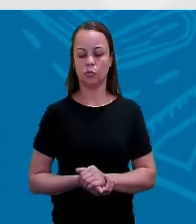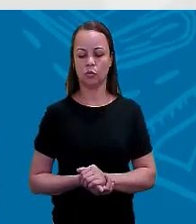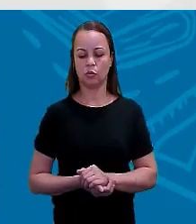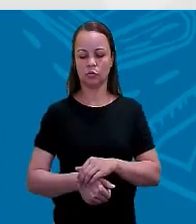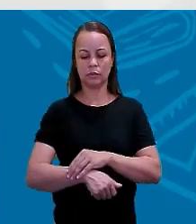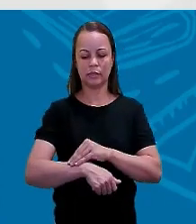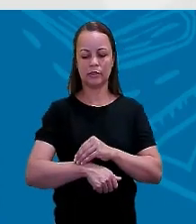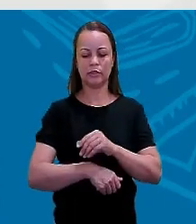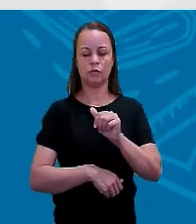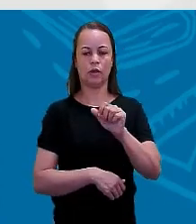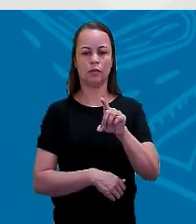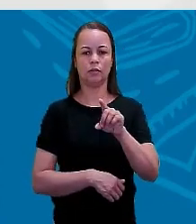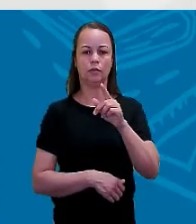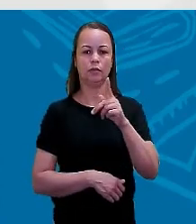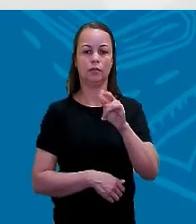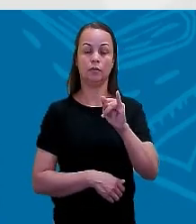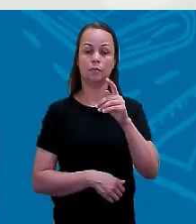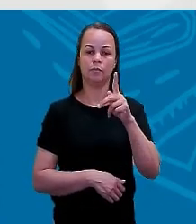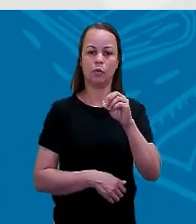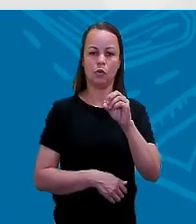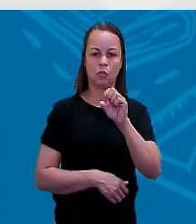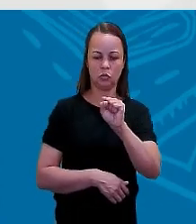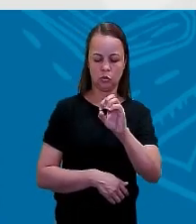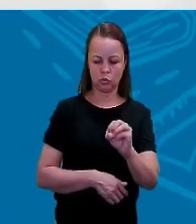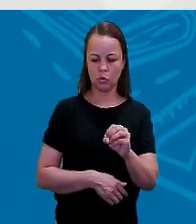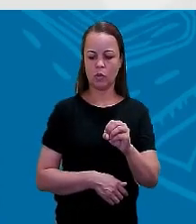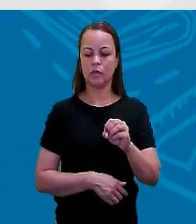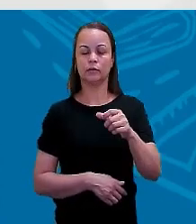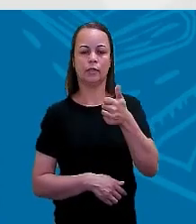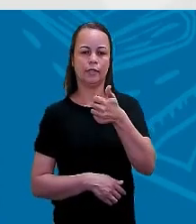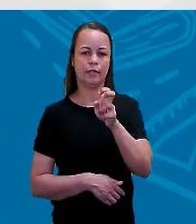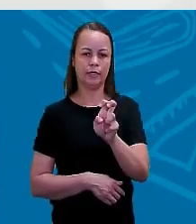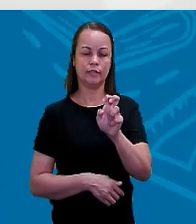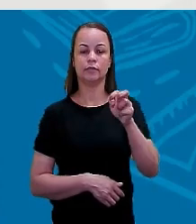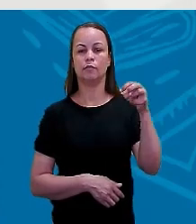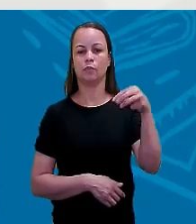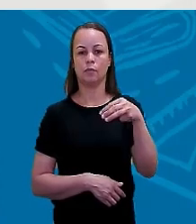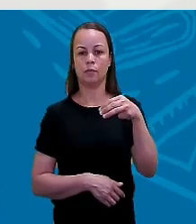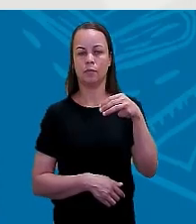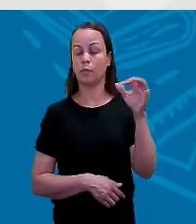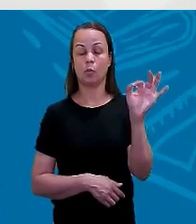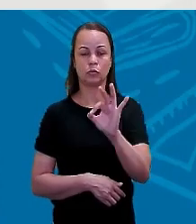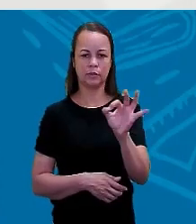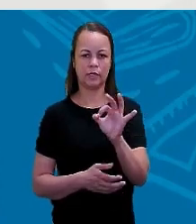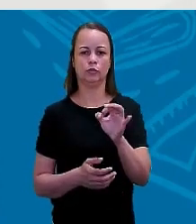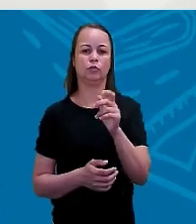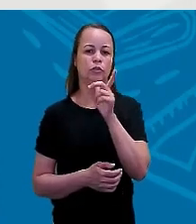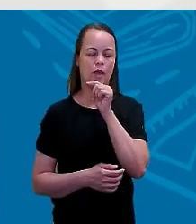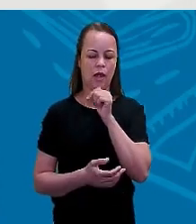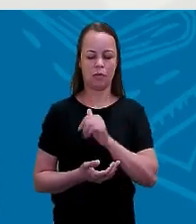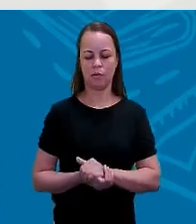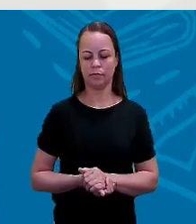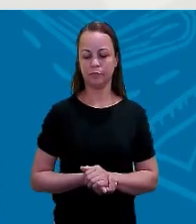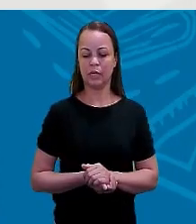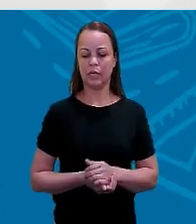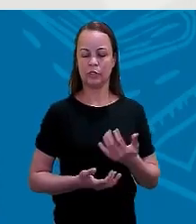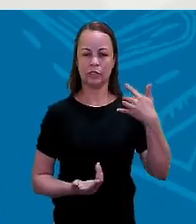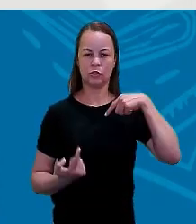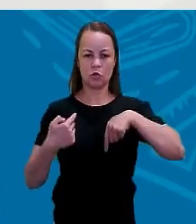adiposo, cerca de 15% do tecido adiposo, ele é composto por água, e no tecido nervoso, cerca